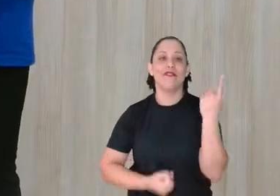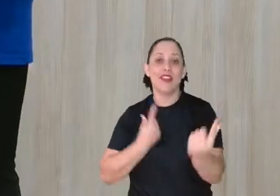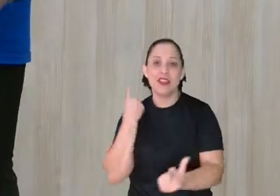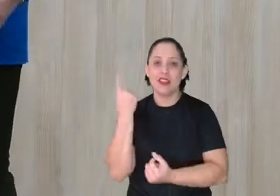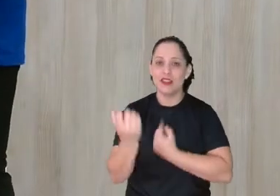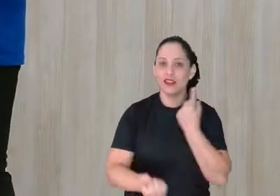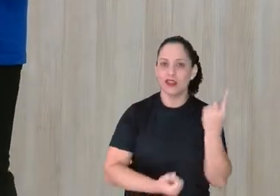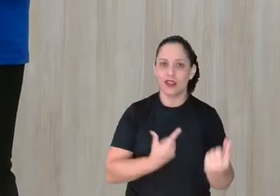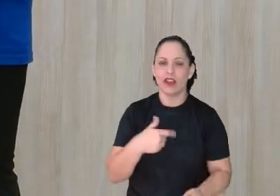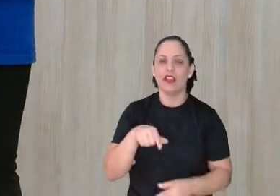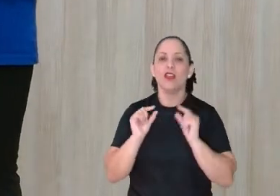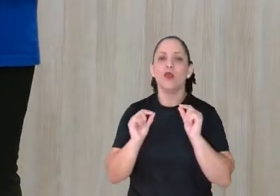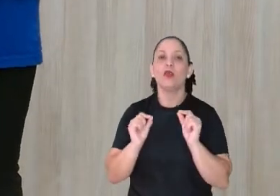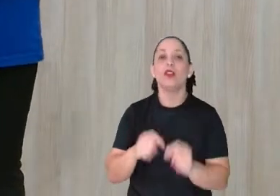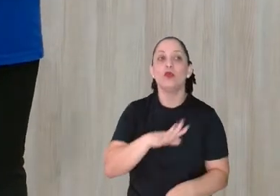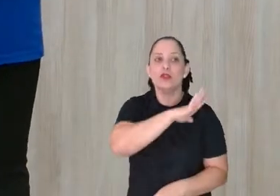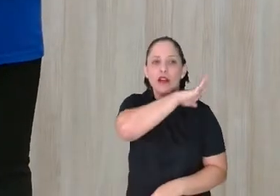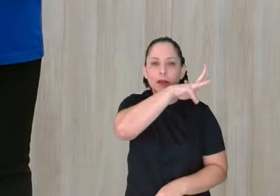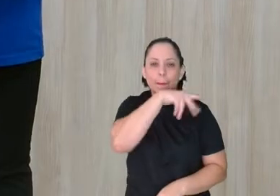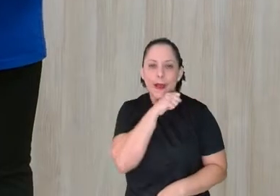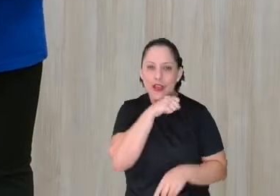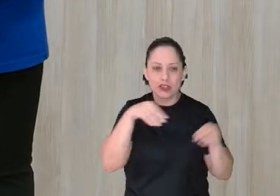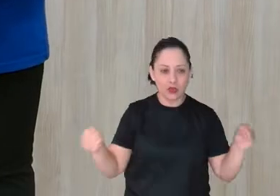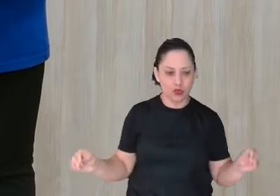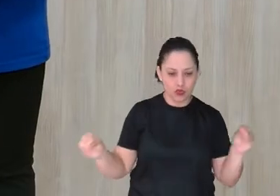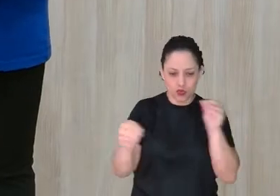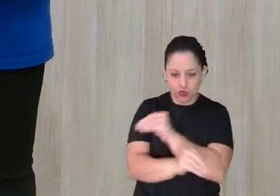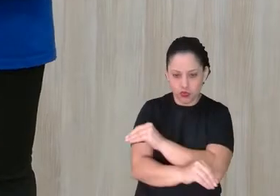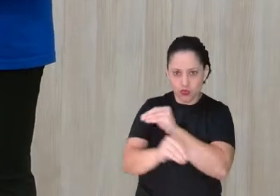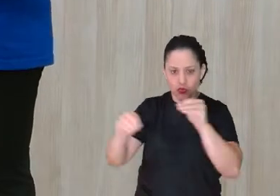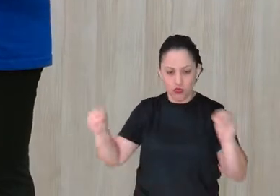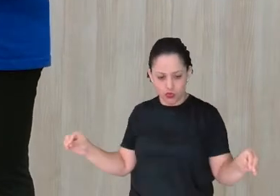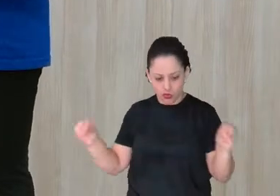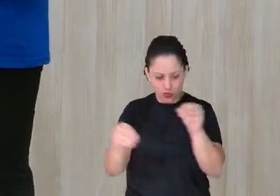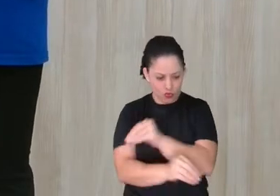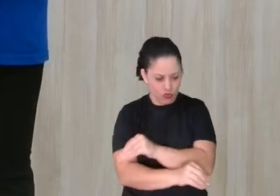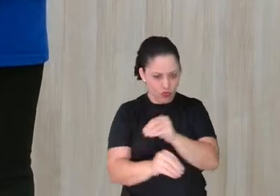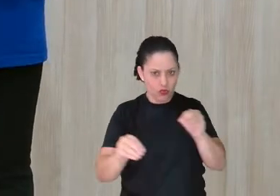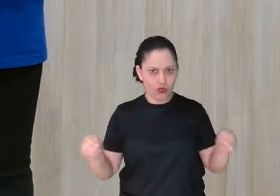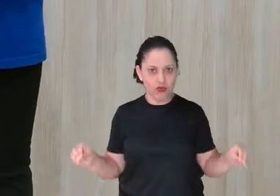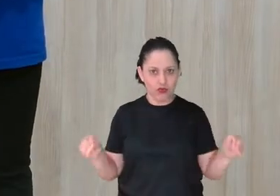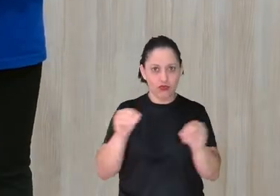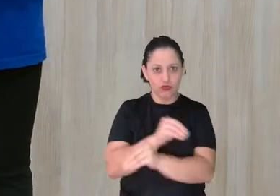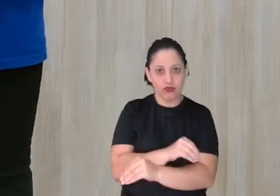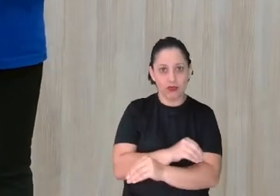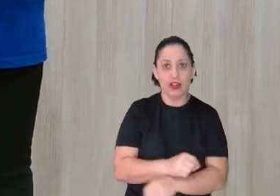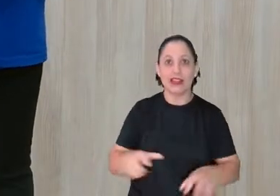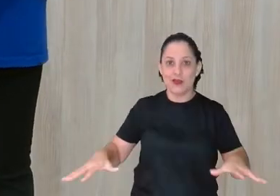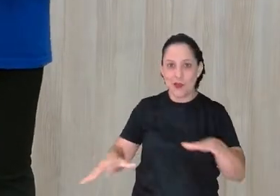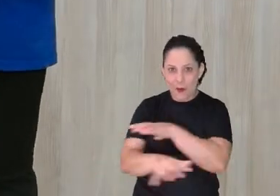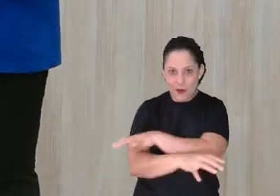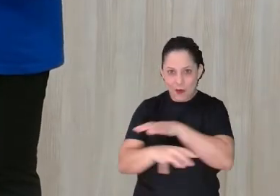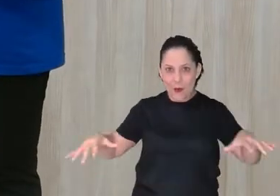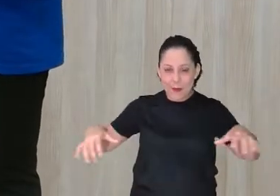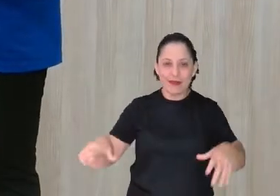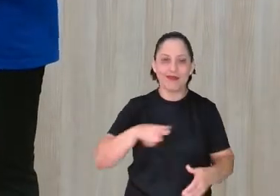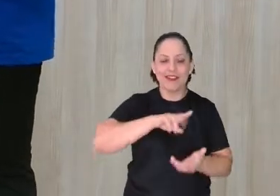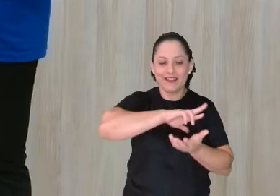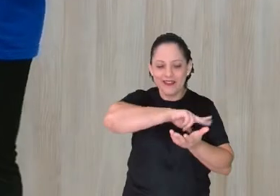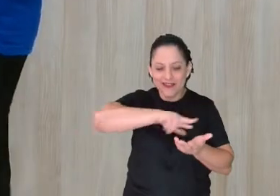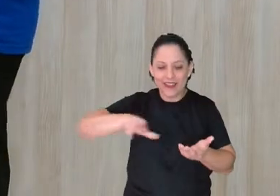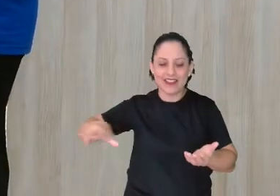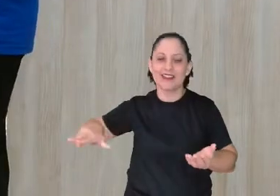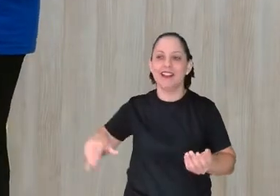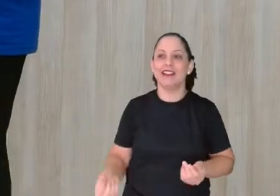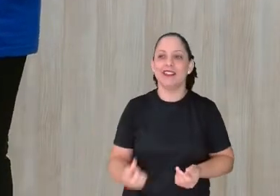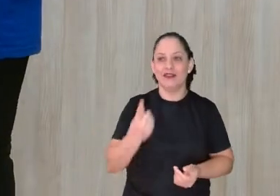transitam de um bioma para outro, e aí faz com que esse bioma também tenha essa riqueza em biodiversidade. Então,